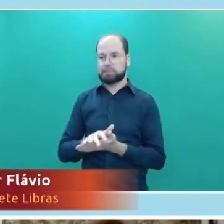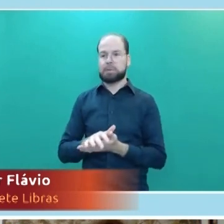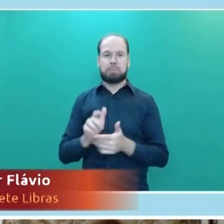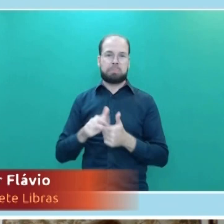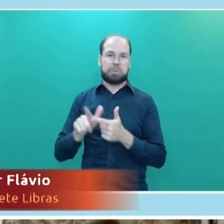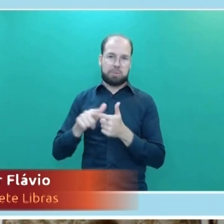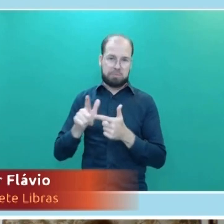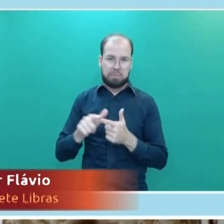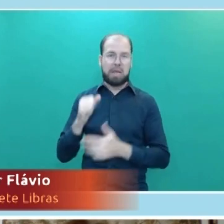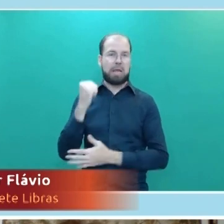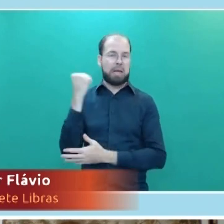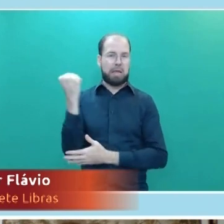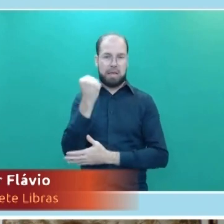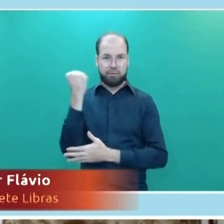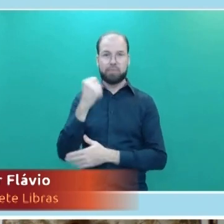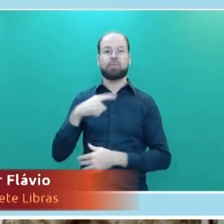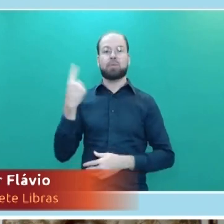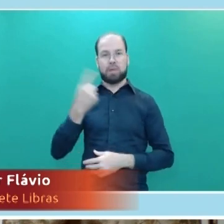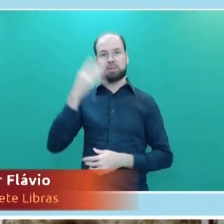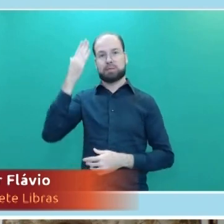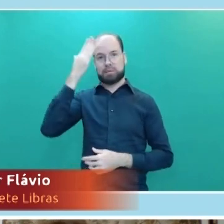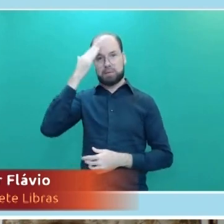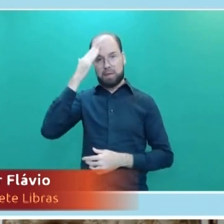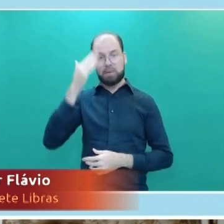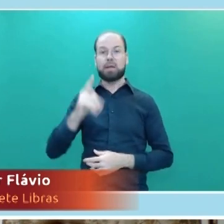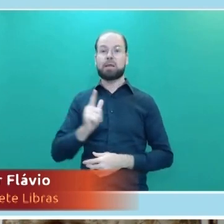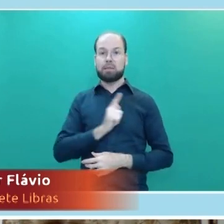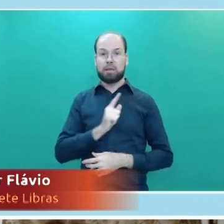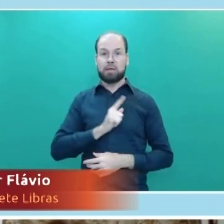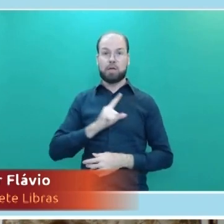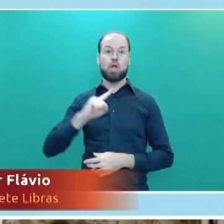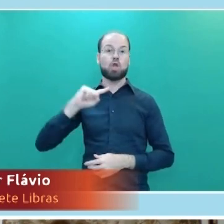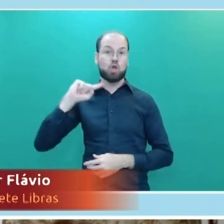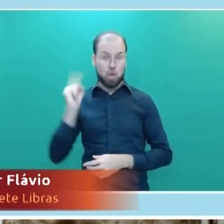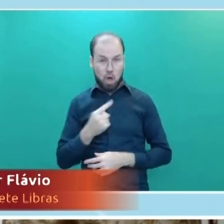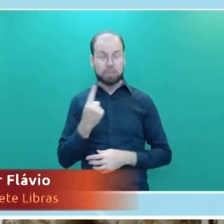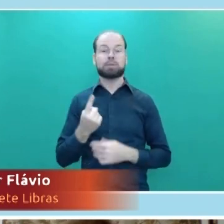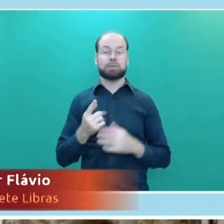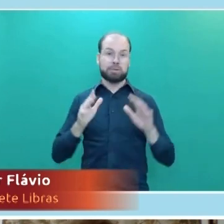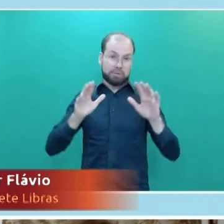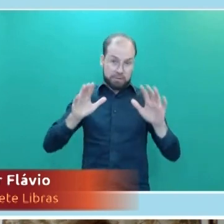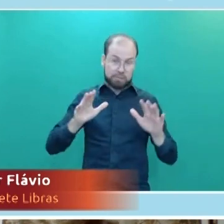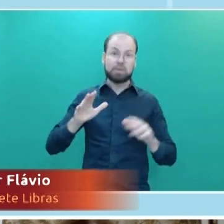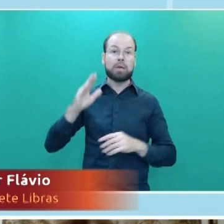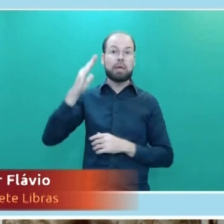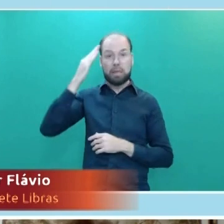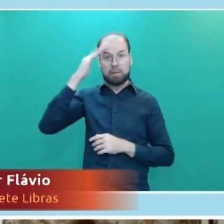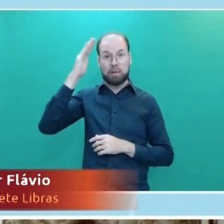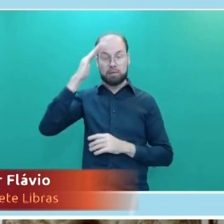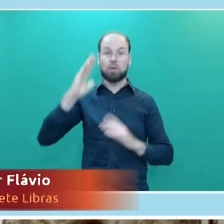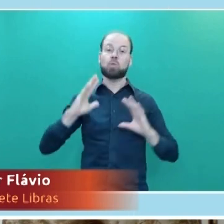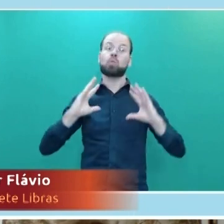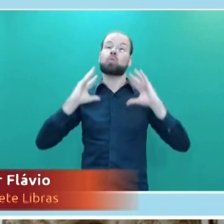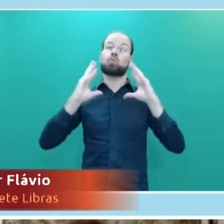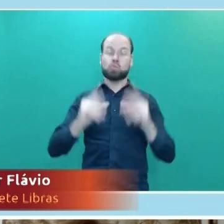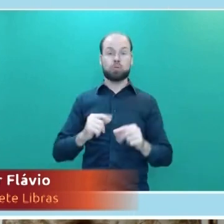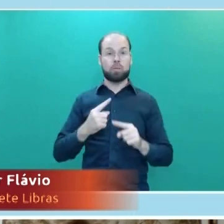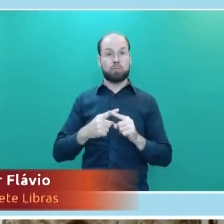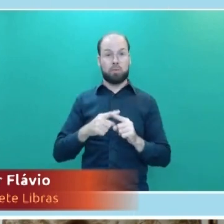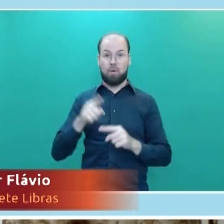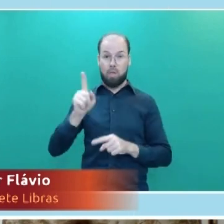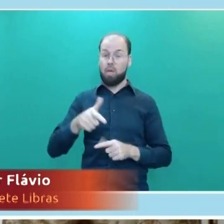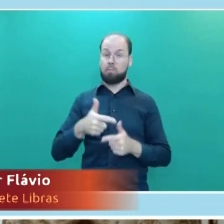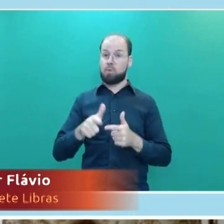isso a gente sabe que tem nós, né? A gente já sabe que a gente está entendendo que todos nós, porque isso é estrutural, ou